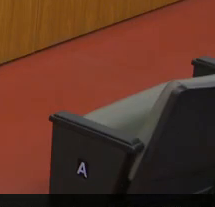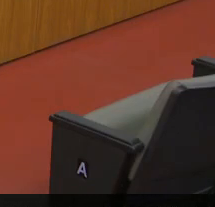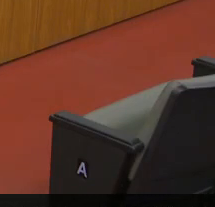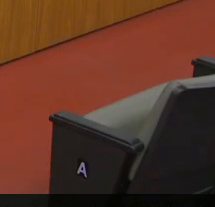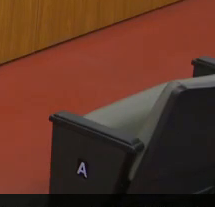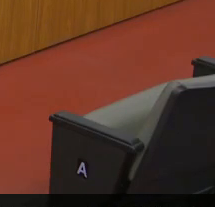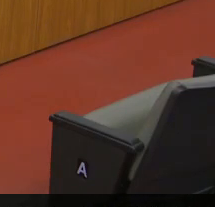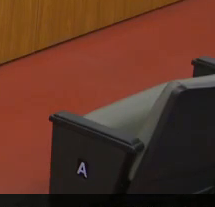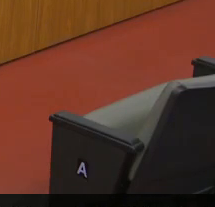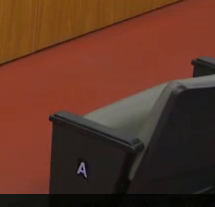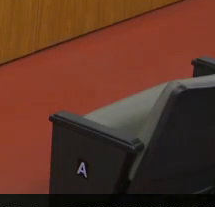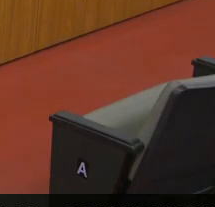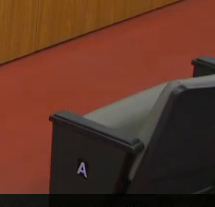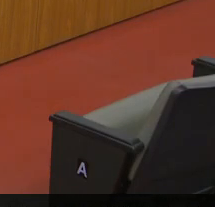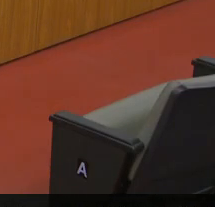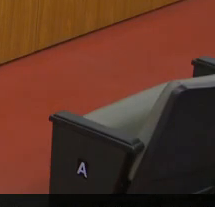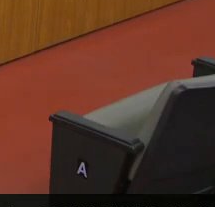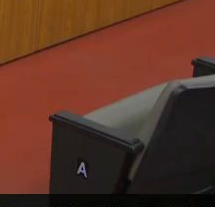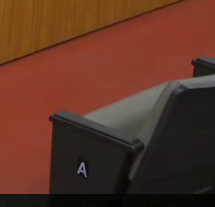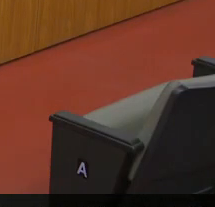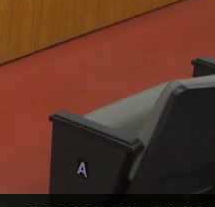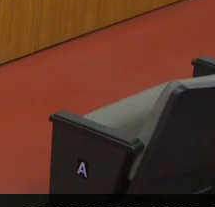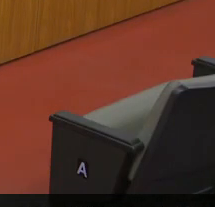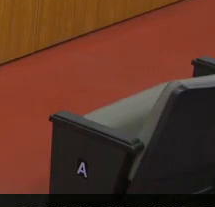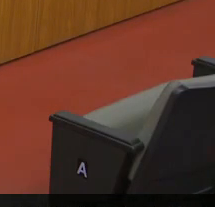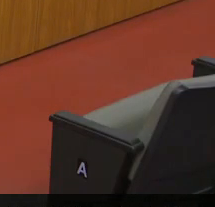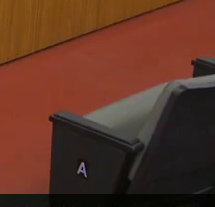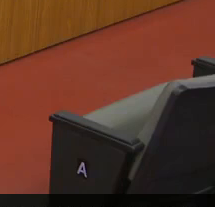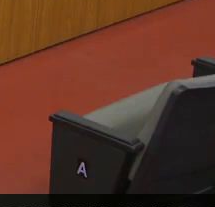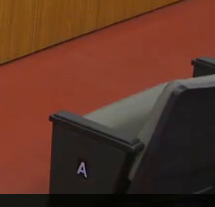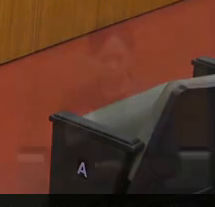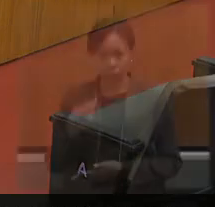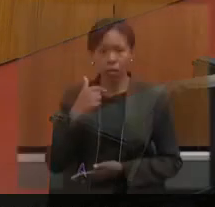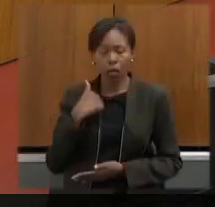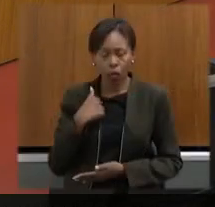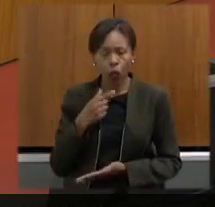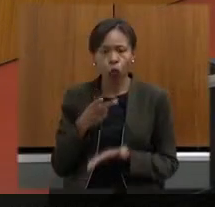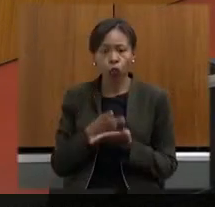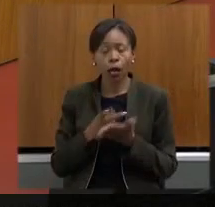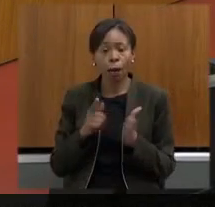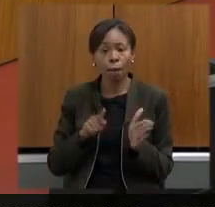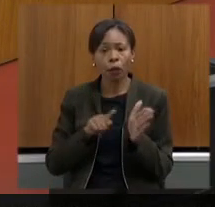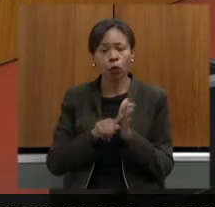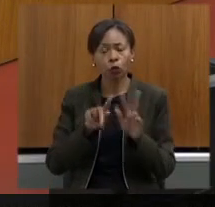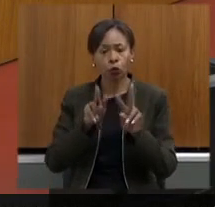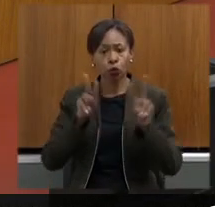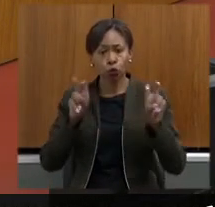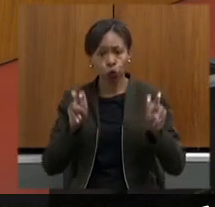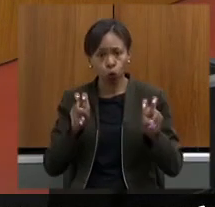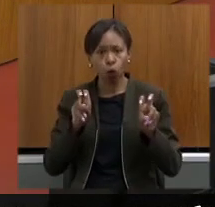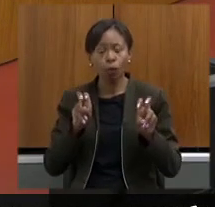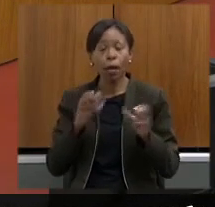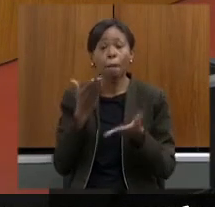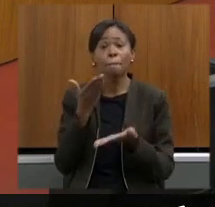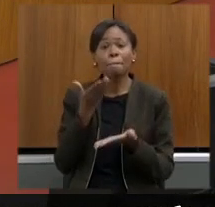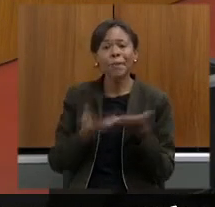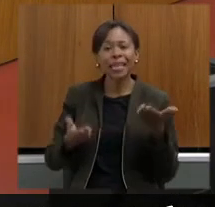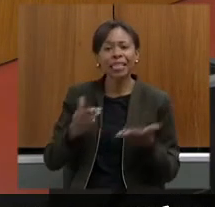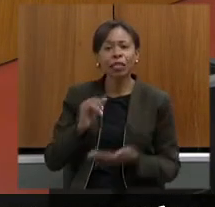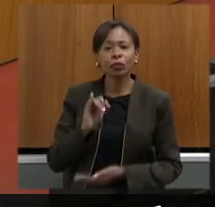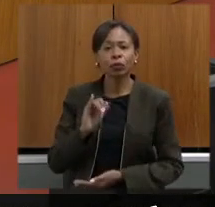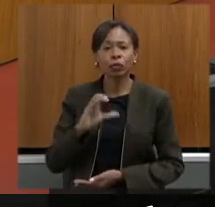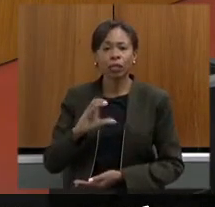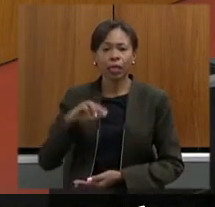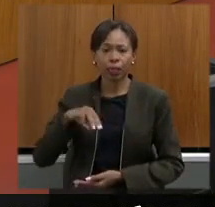seguindo o que é a minha colega centraliza Barreto disso eu vou me ater a pergunta sobre a questão da da pelo ICMS